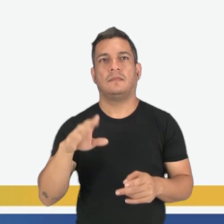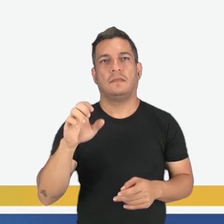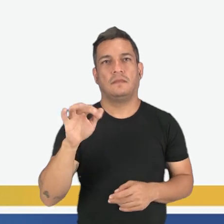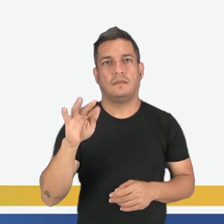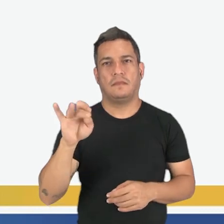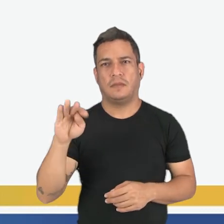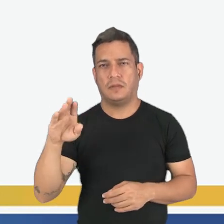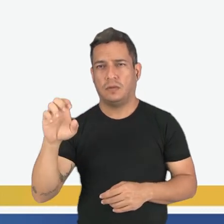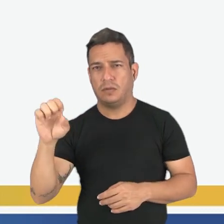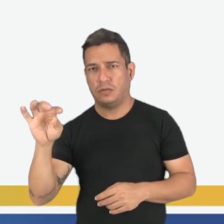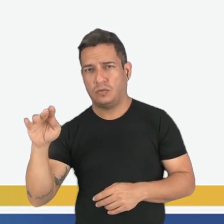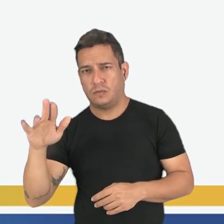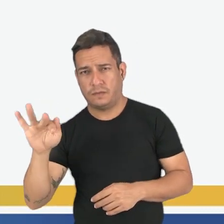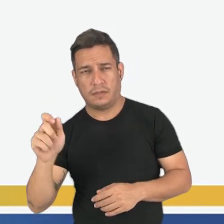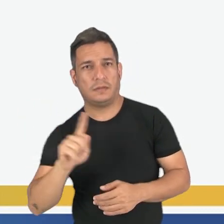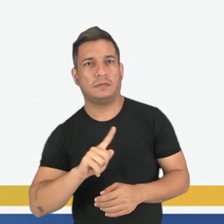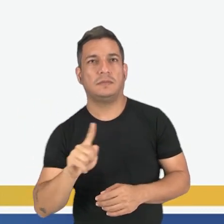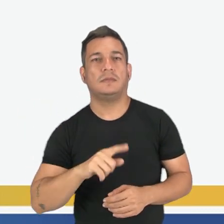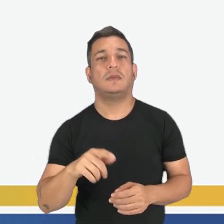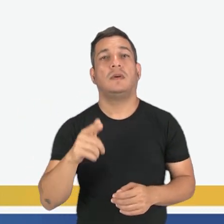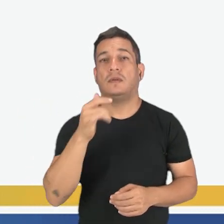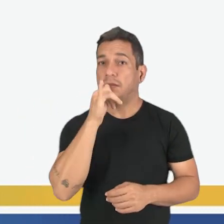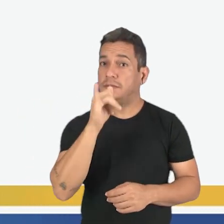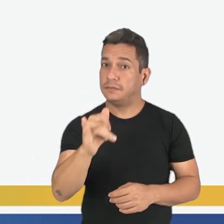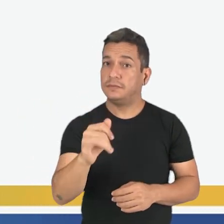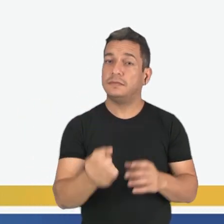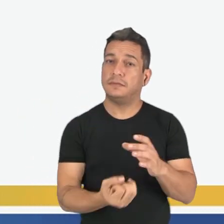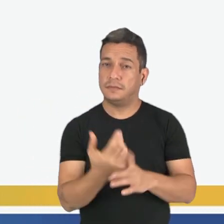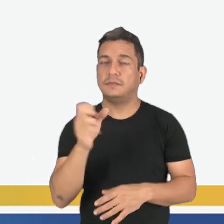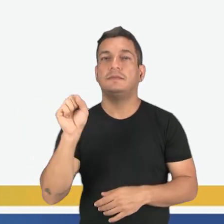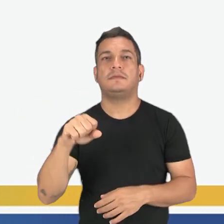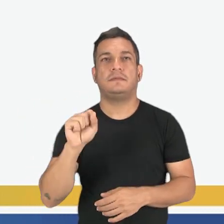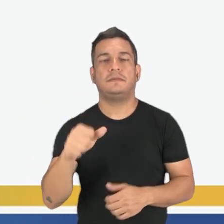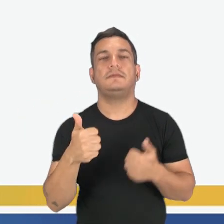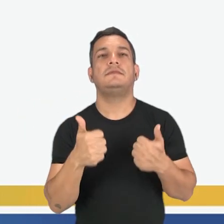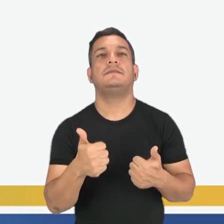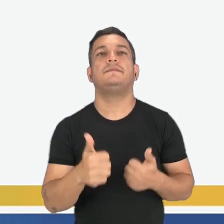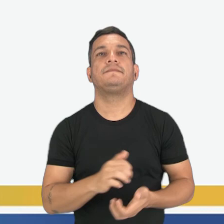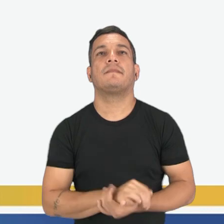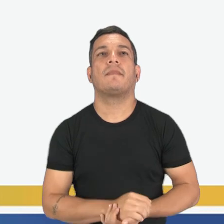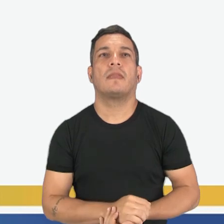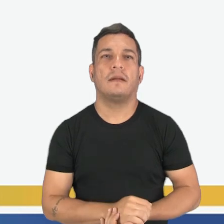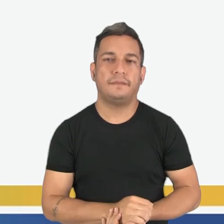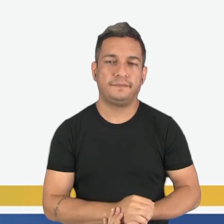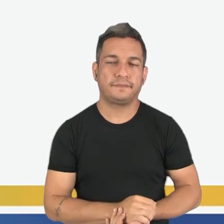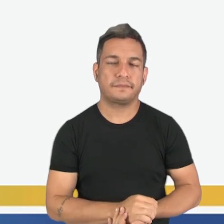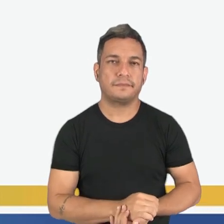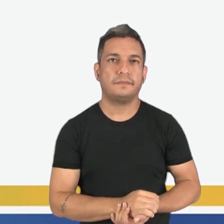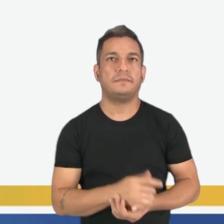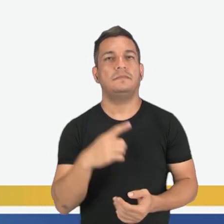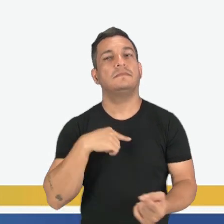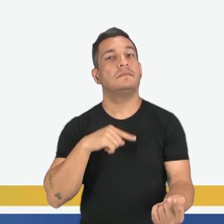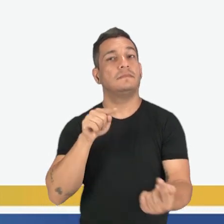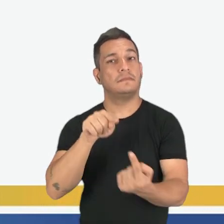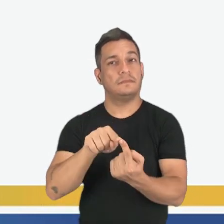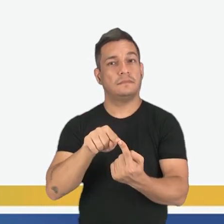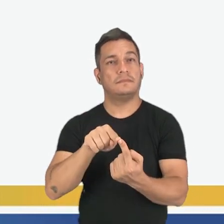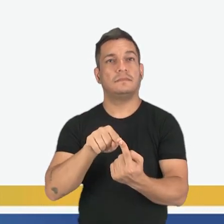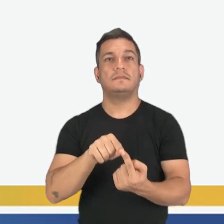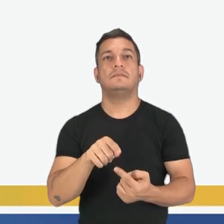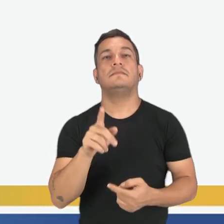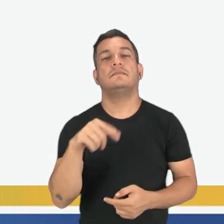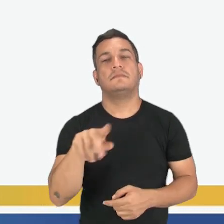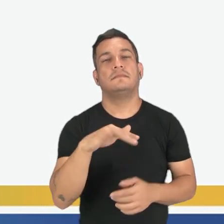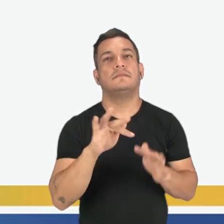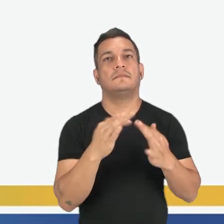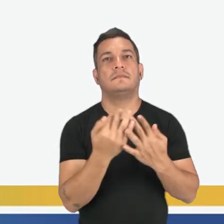estufa? Produção de energia elétrica? Sim, muito bem. E temos um desafio. Se